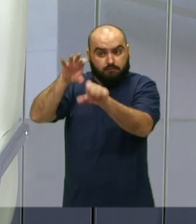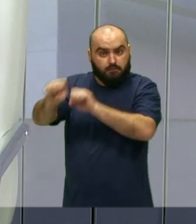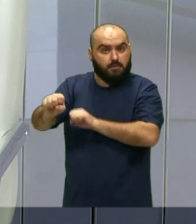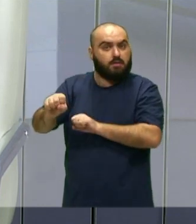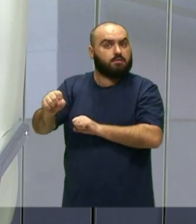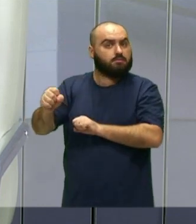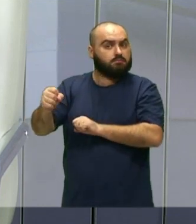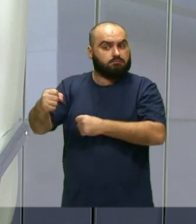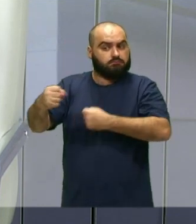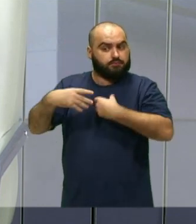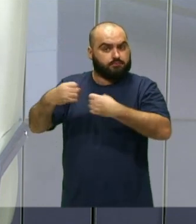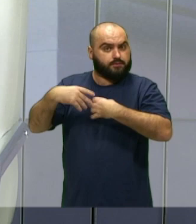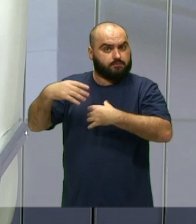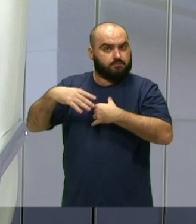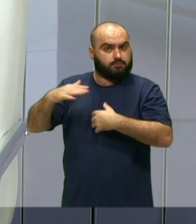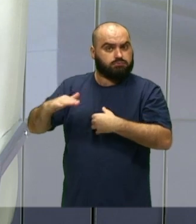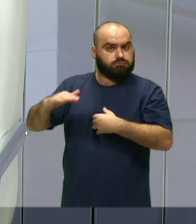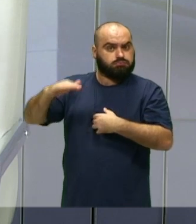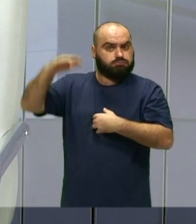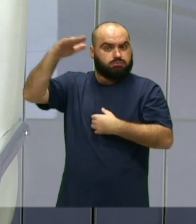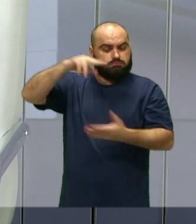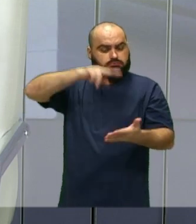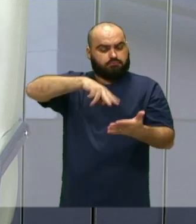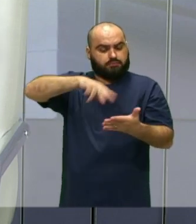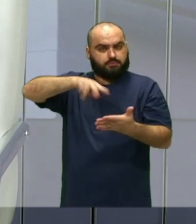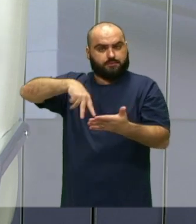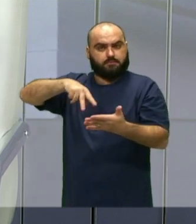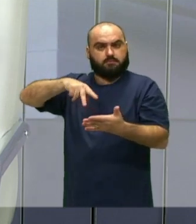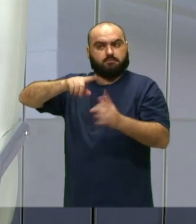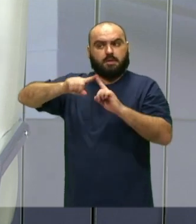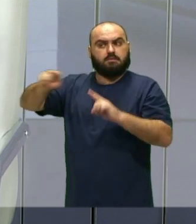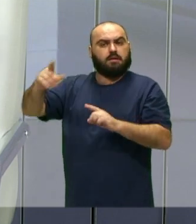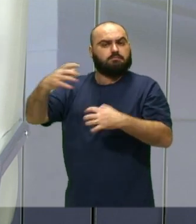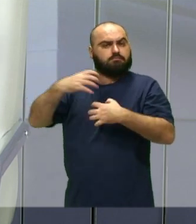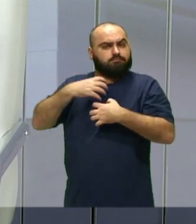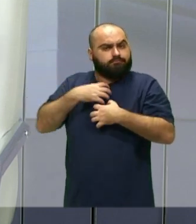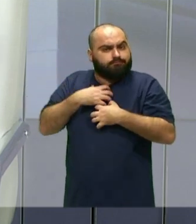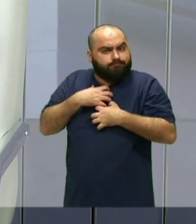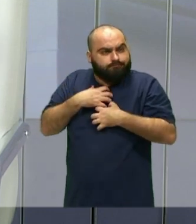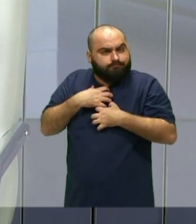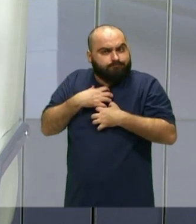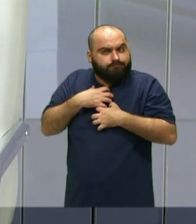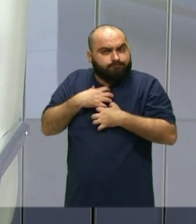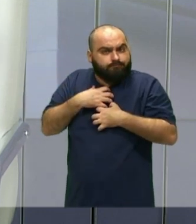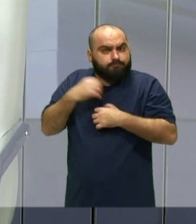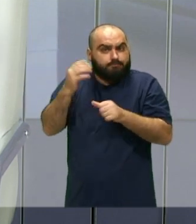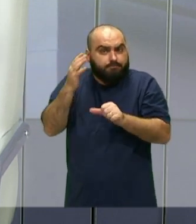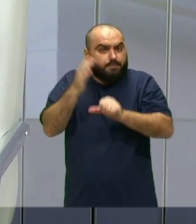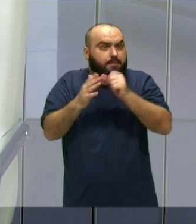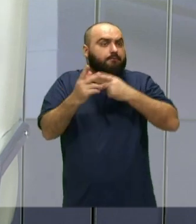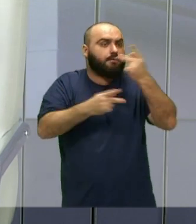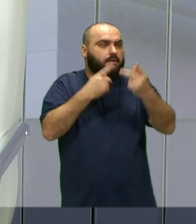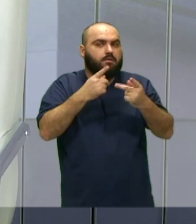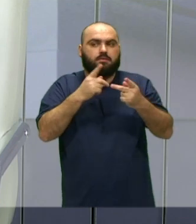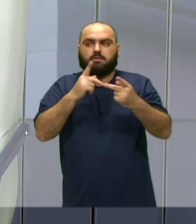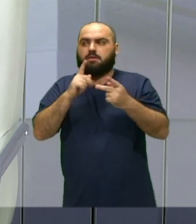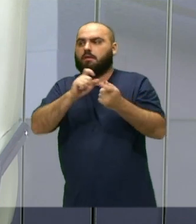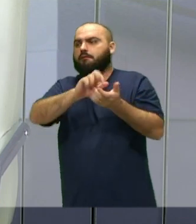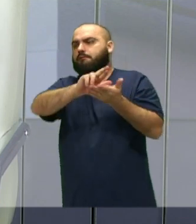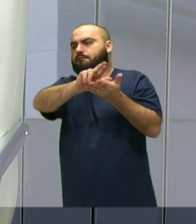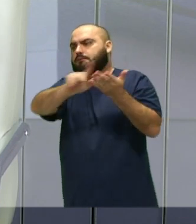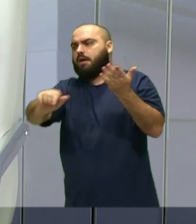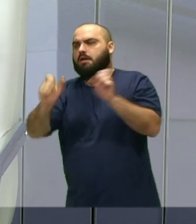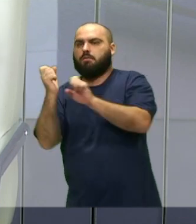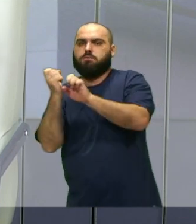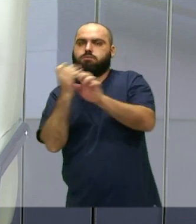que têm um estudo, fazem leitura, acompanham, mas elas se sentiram constrangidas de fazer. Mas quando a primeira falou, daí elas verificaram várias outras que